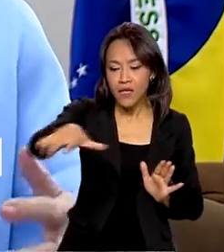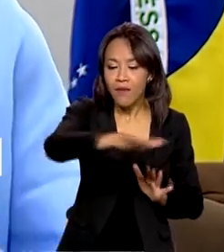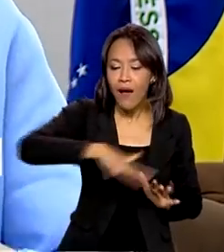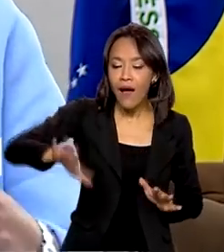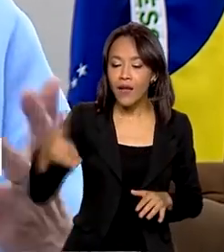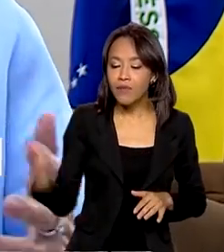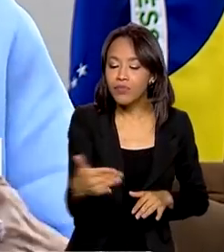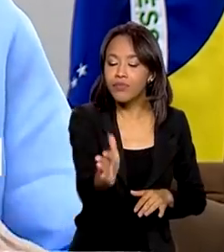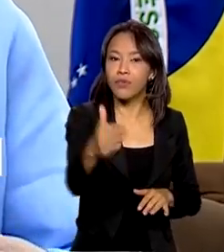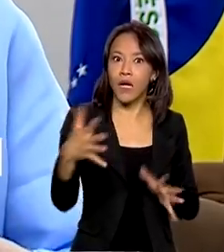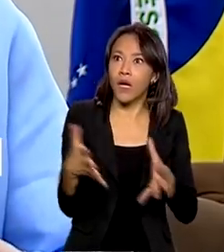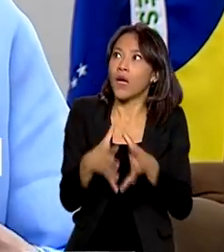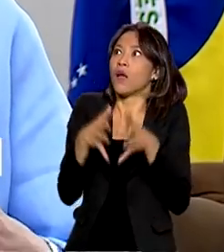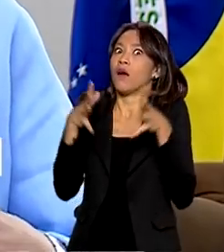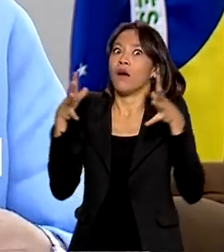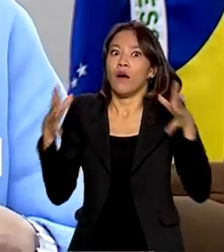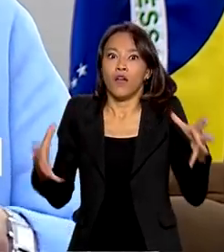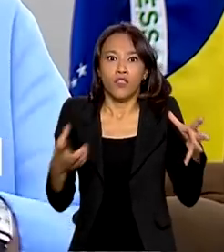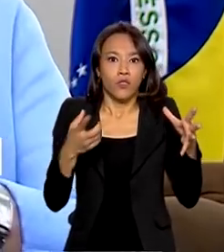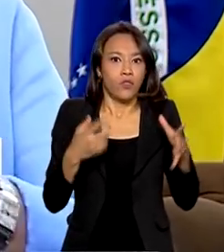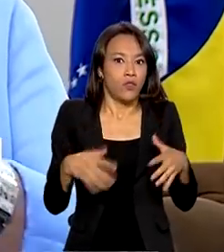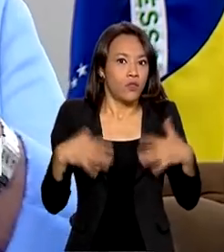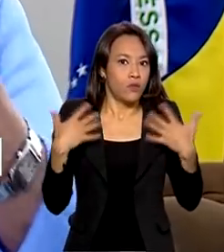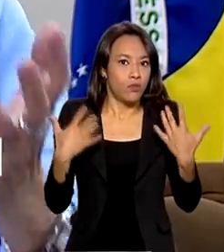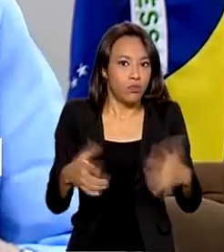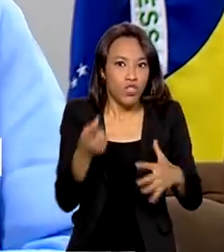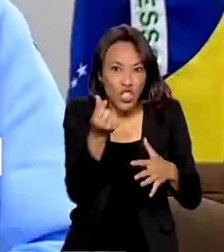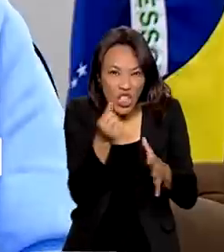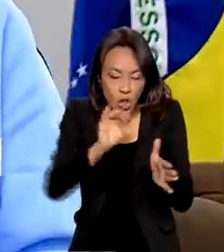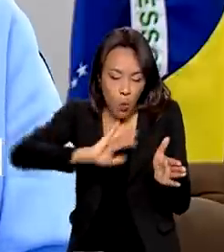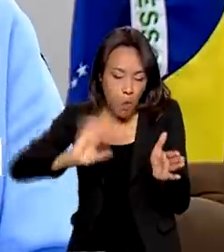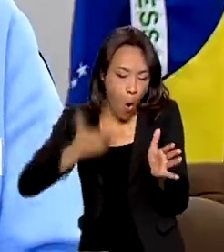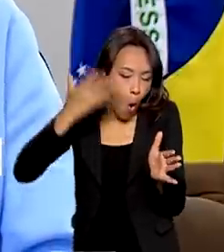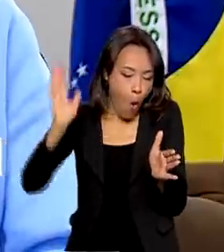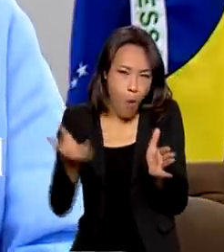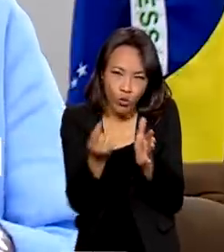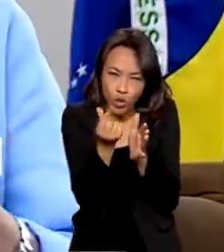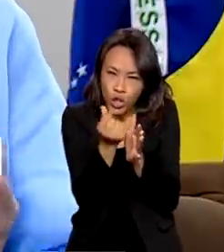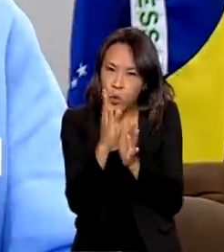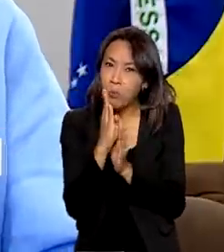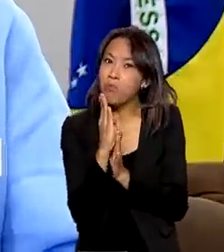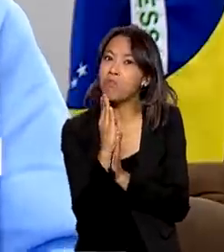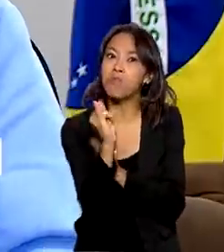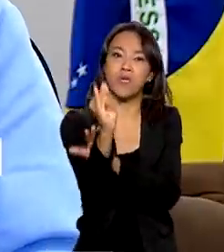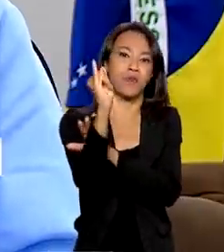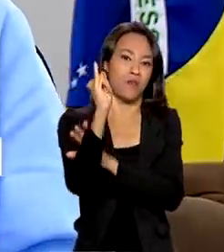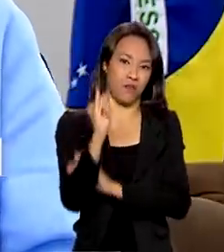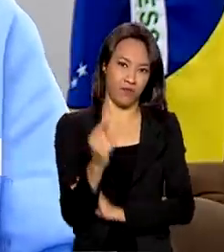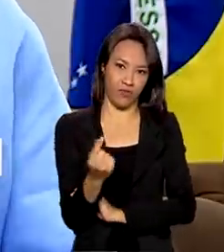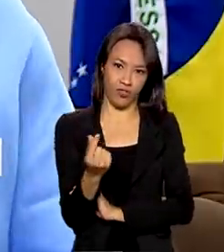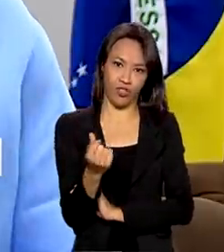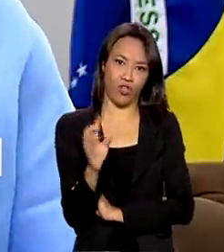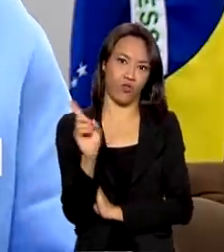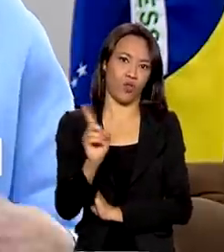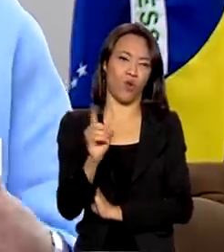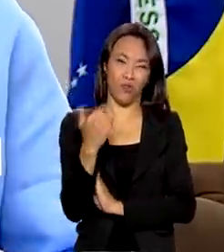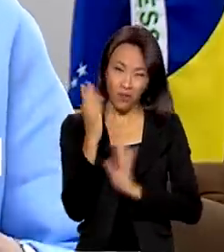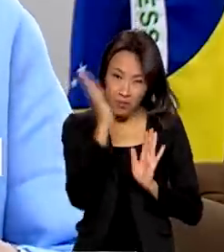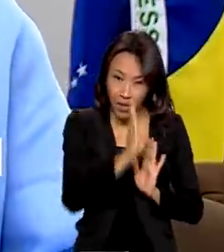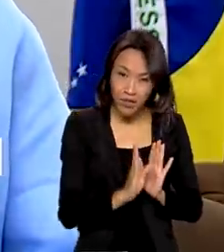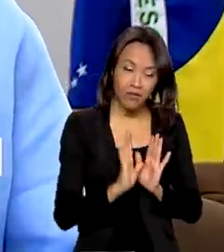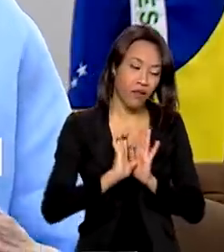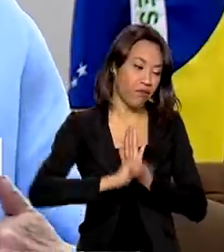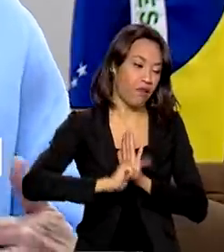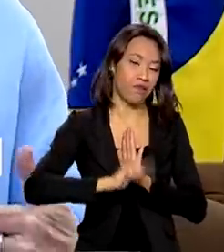ele é um setor enorme ele movimenta é muitos bilhões aí de Dólares nas economias e o Brasil está muito atrasado